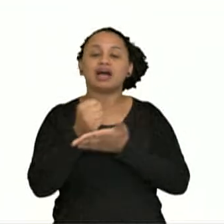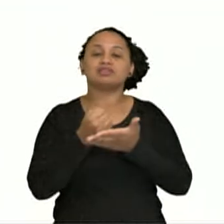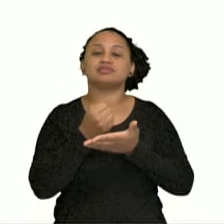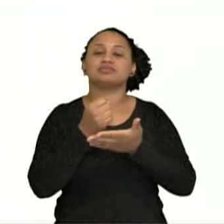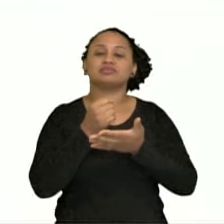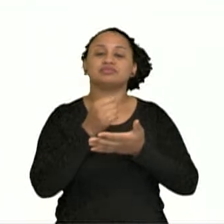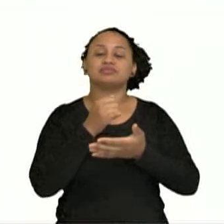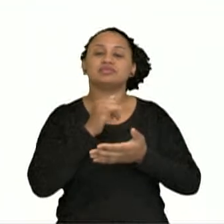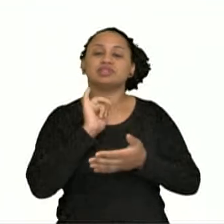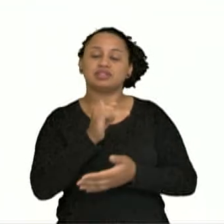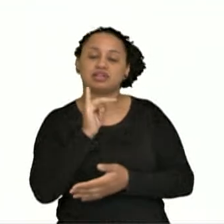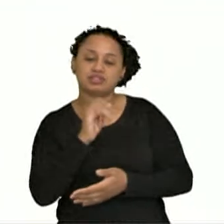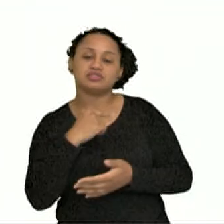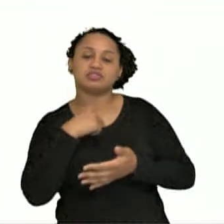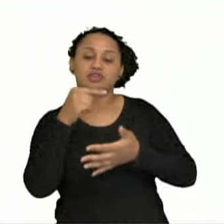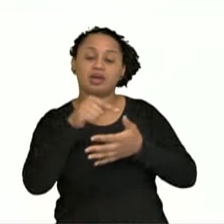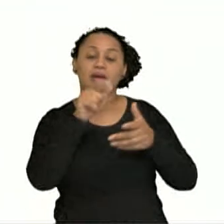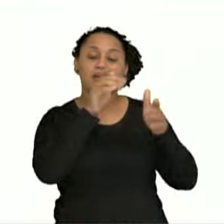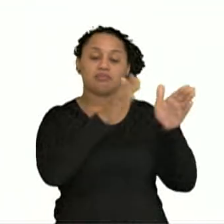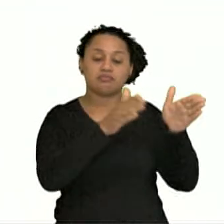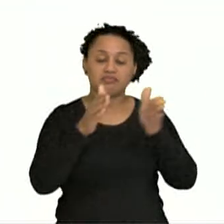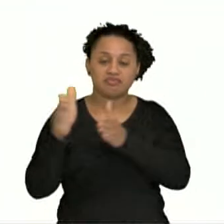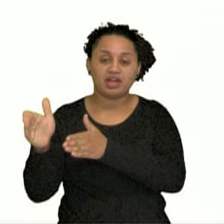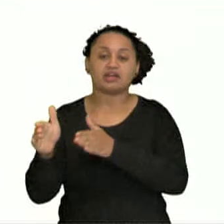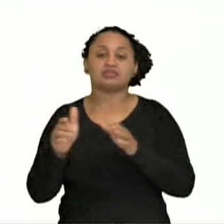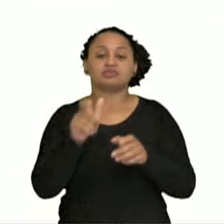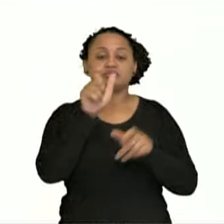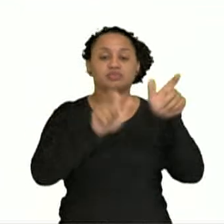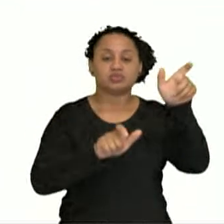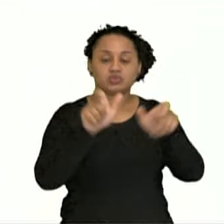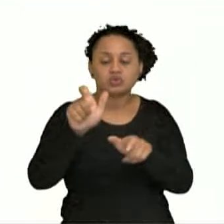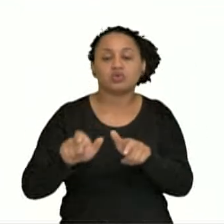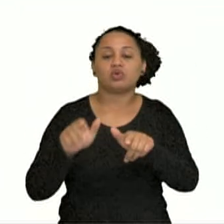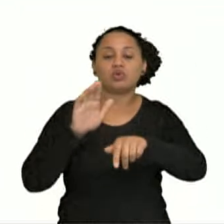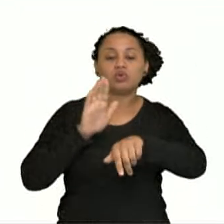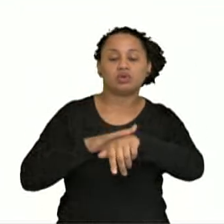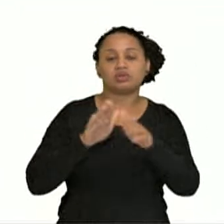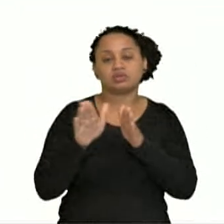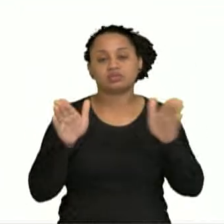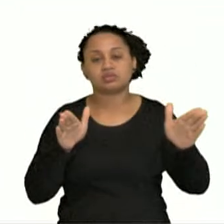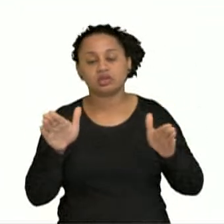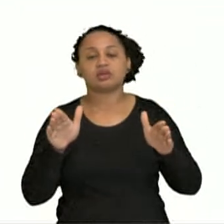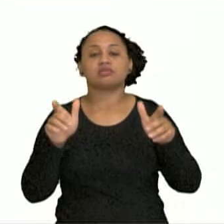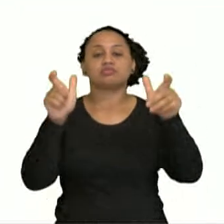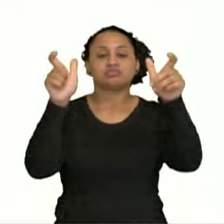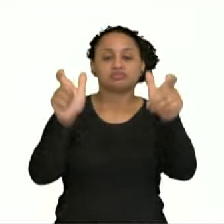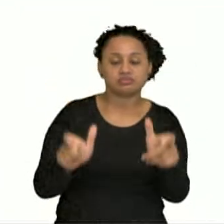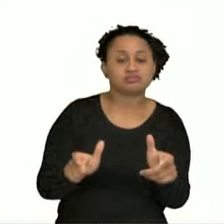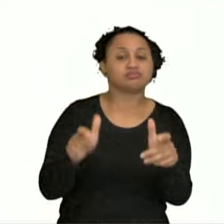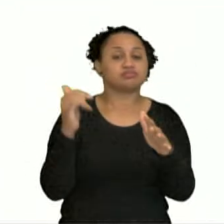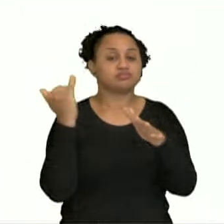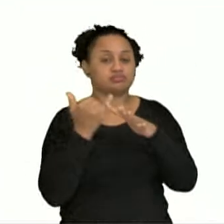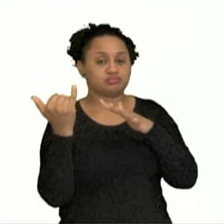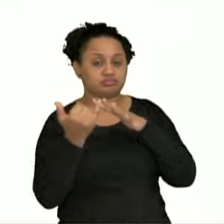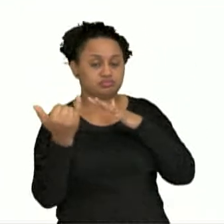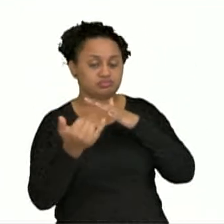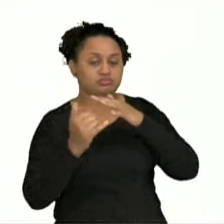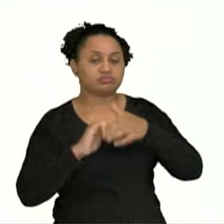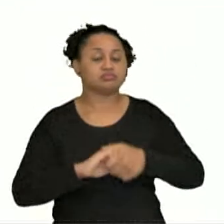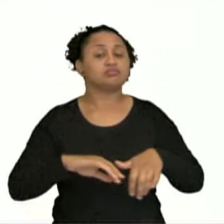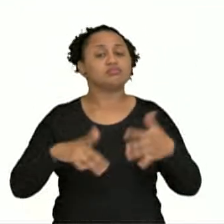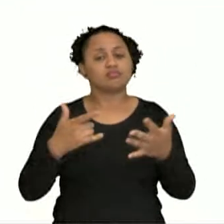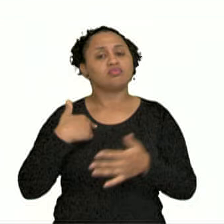de fatos, pessoas, tempo, espaço, enredo. Então, é uma